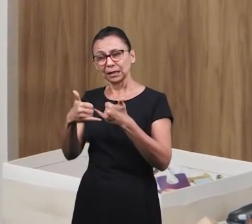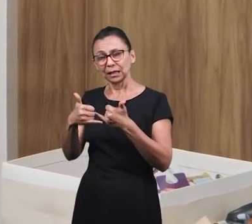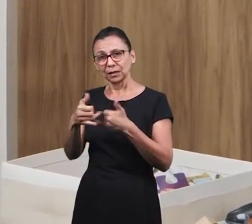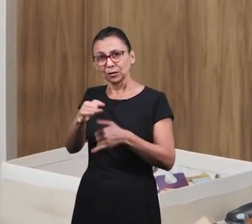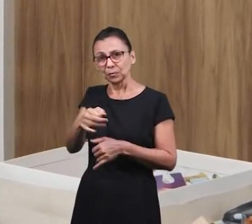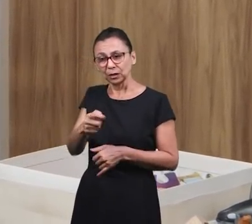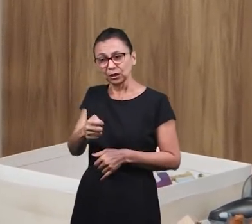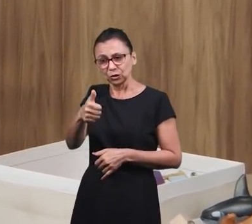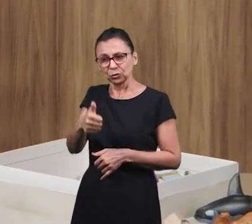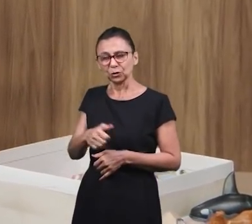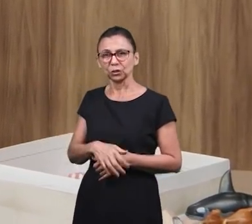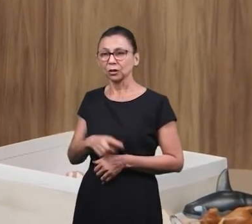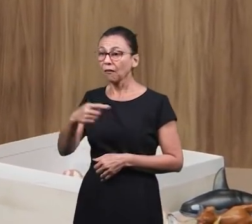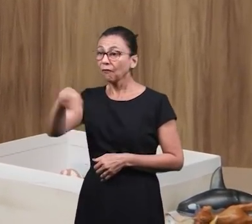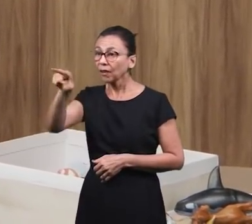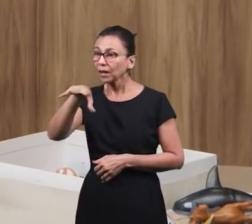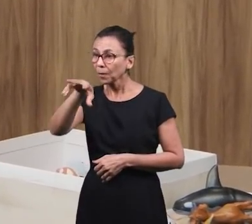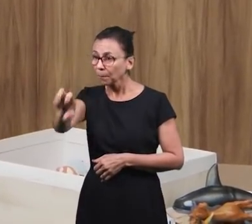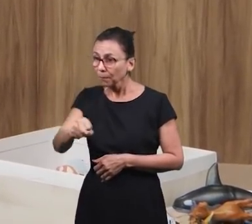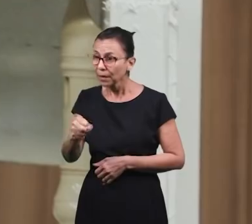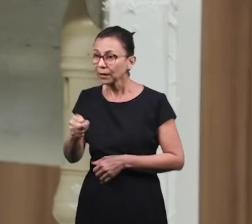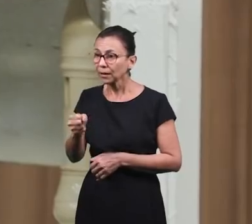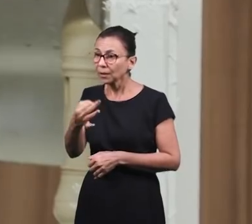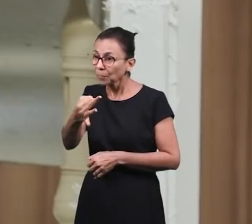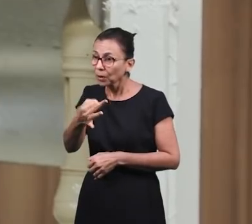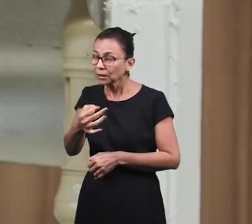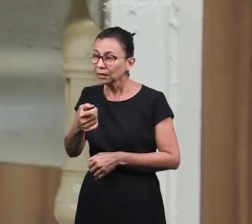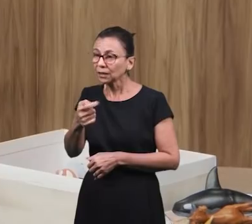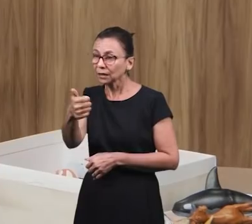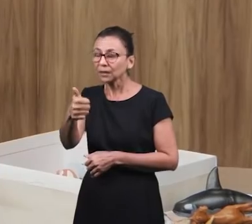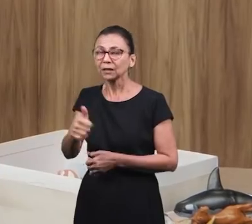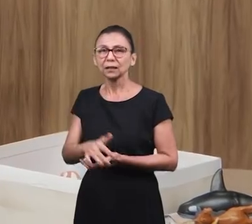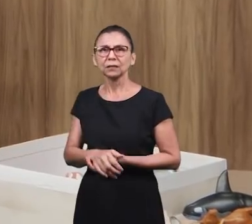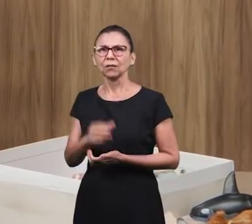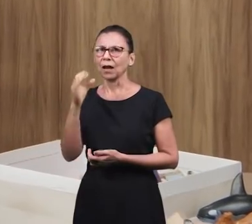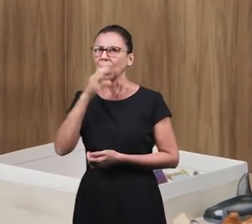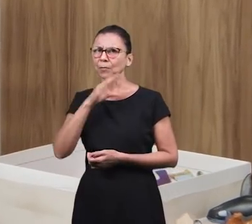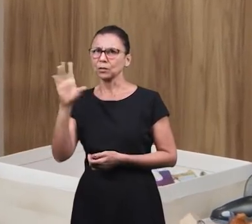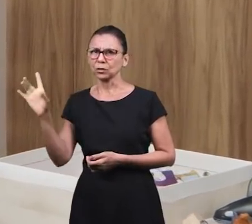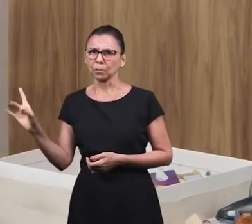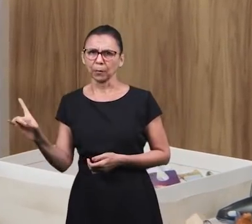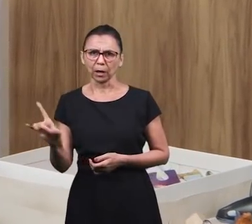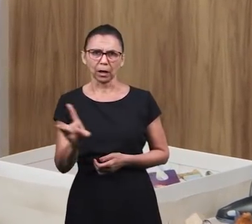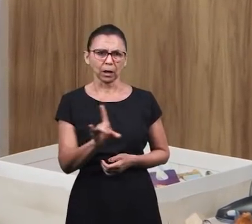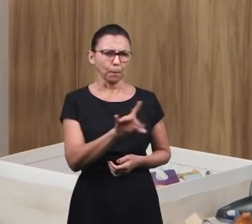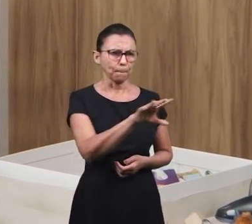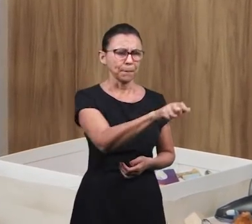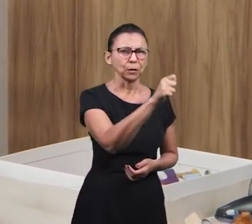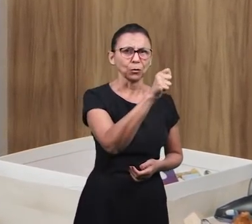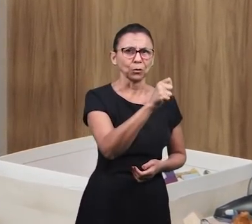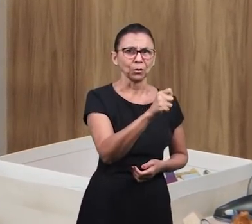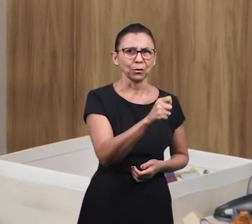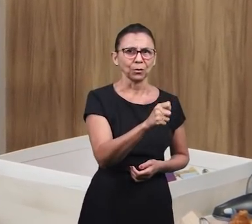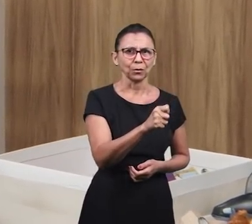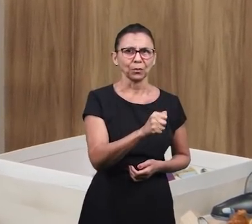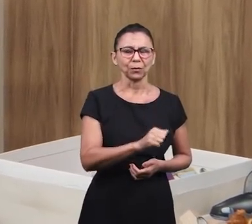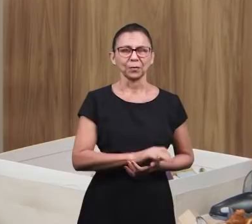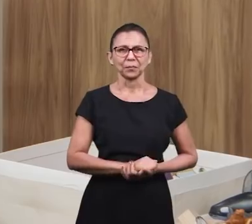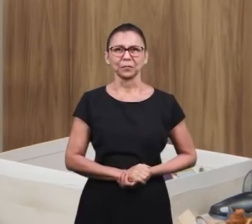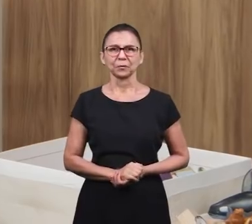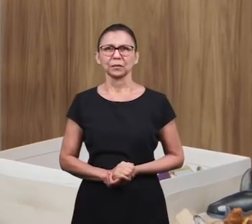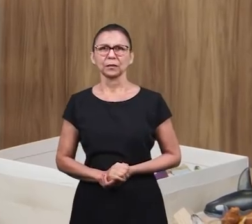bolinhas. Neste ambiente organizado, ele pegou as bolinhas de gude. Em qual dos dois